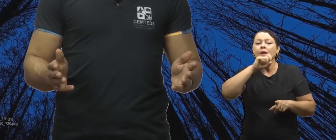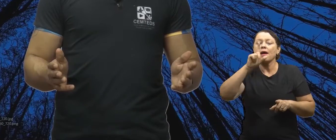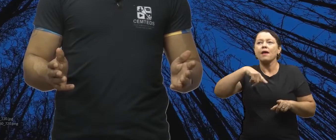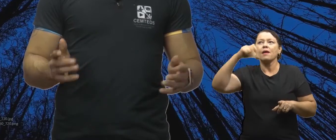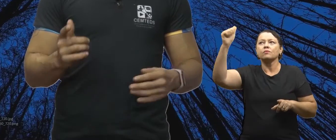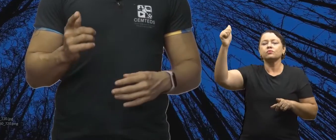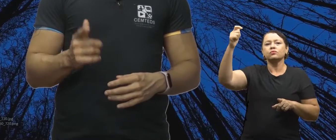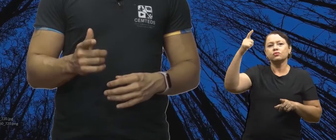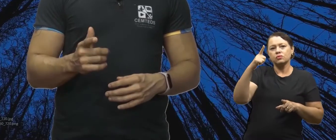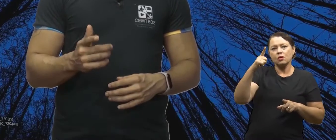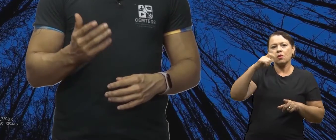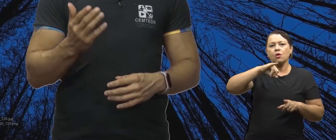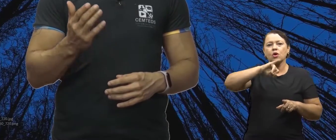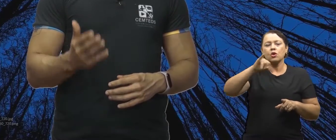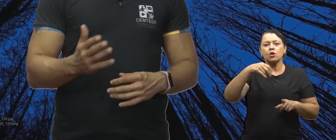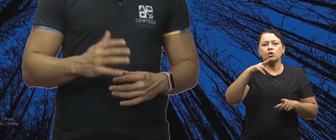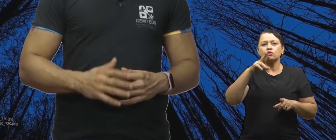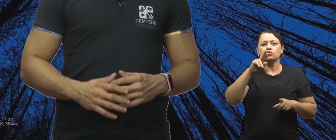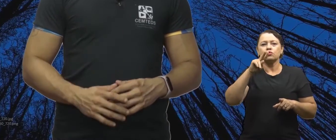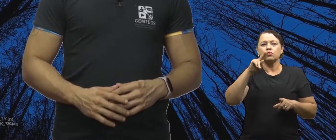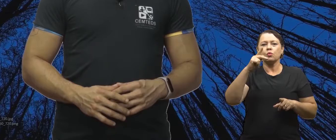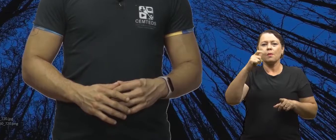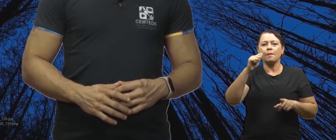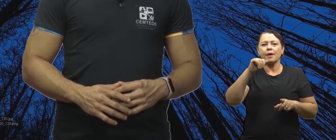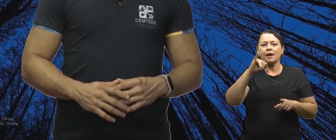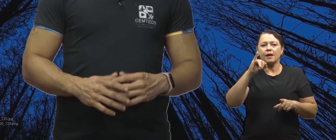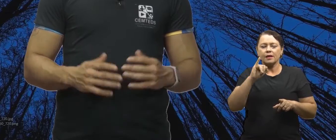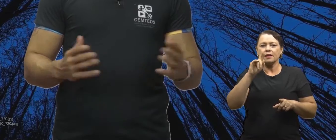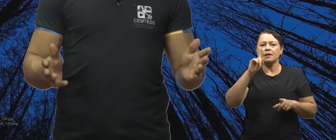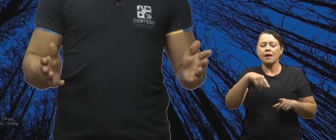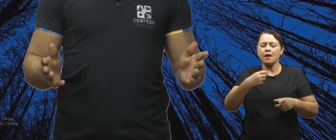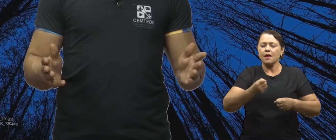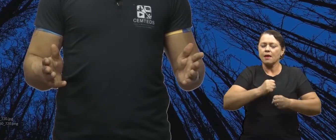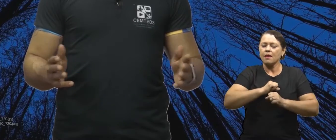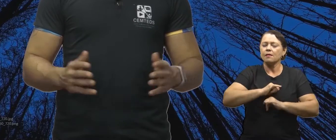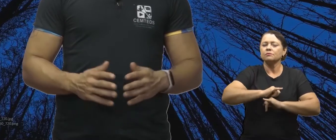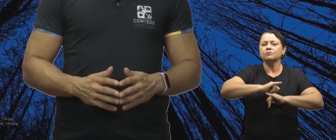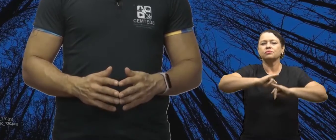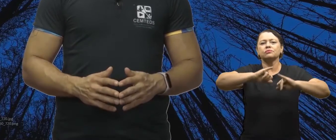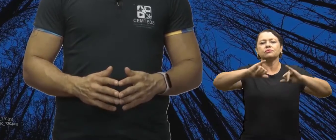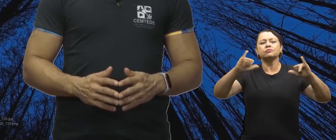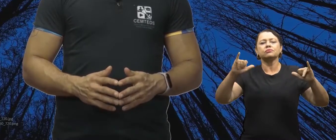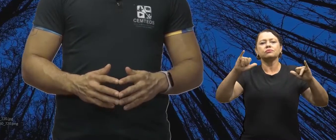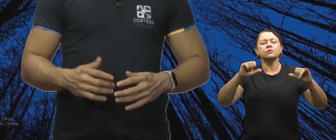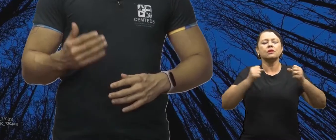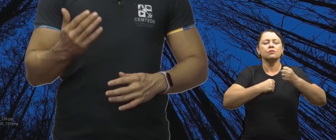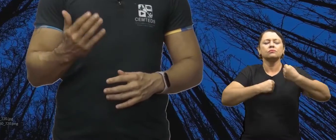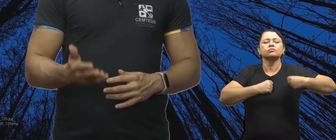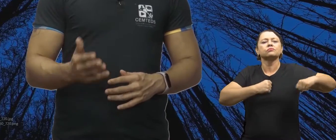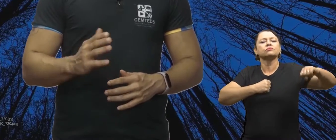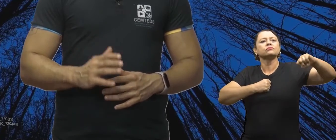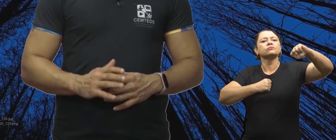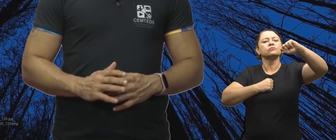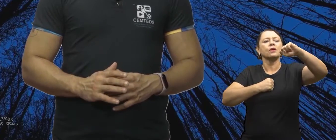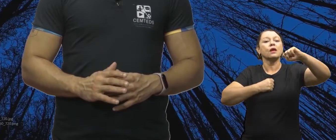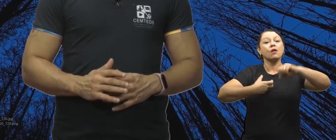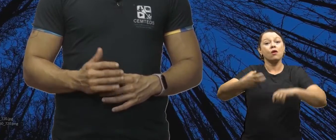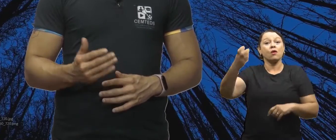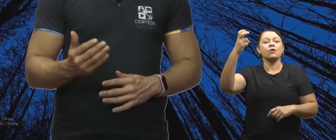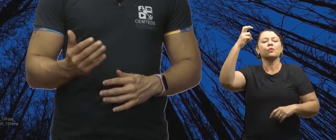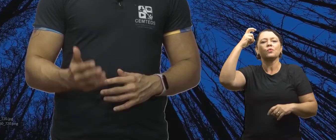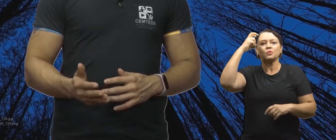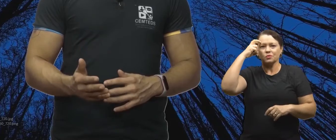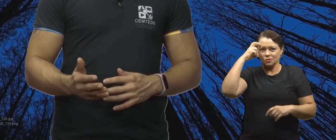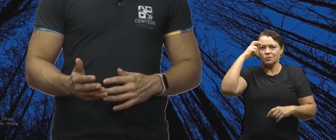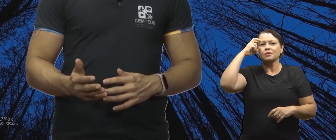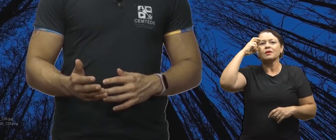bem, mensageiro e herói civilizador. E você sabe o que é um herói civilizador? Ele também pode ser chamado